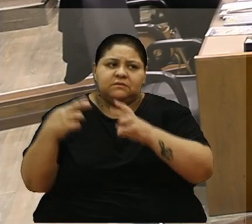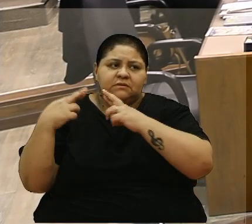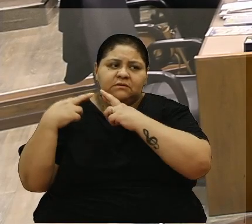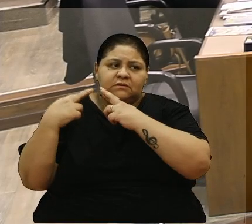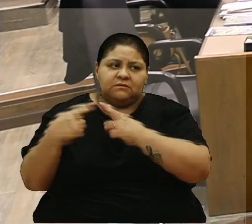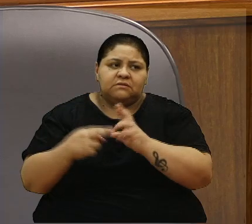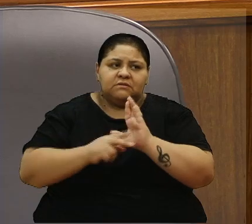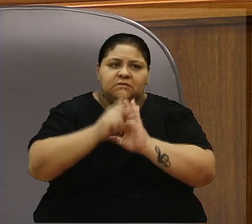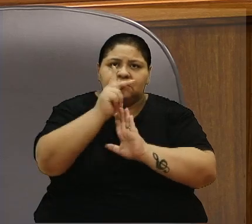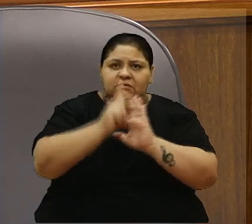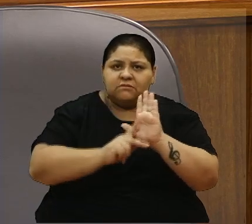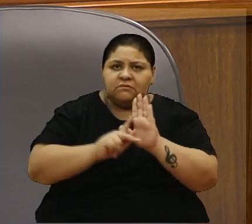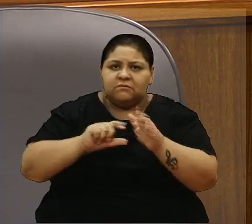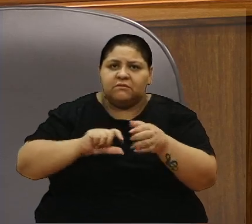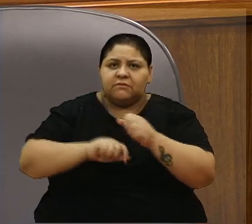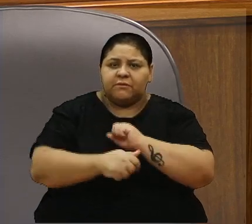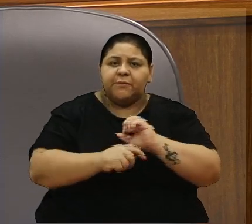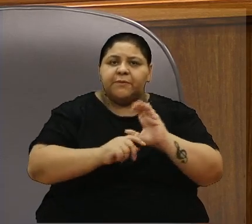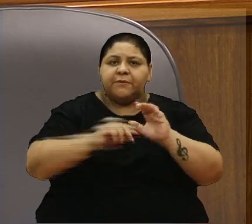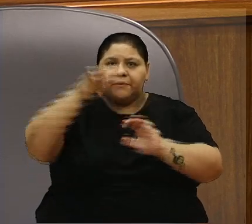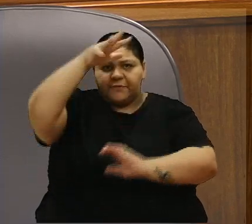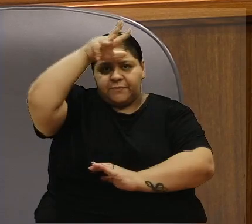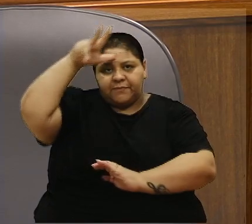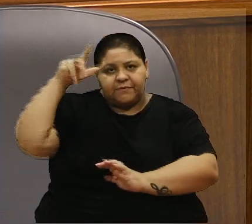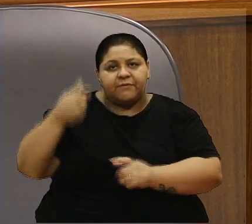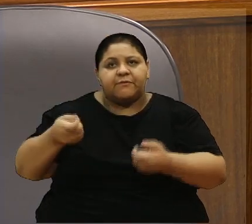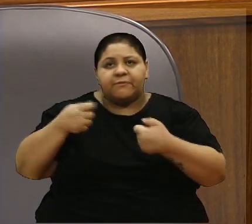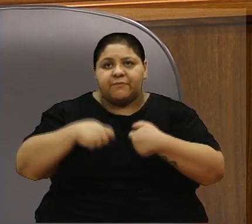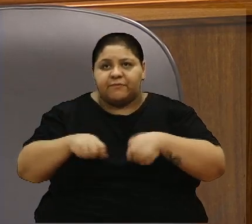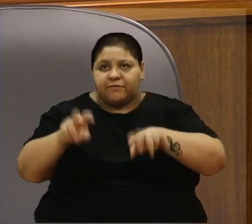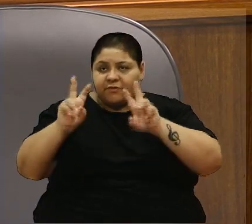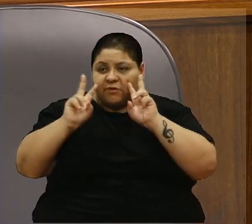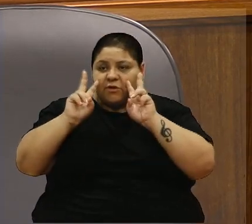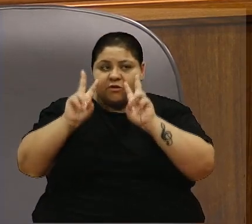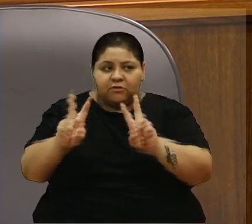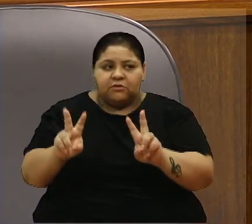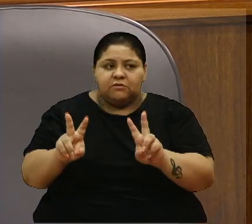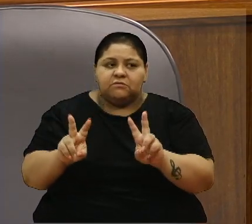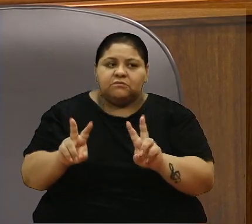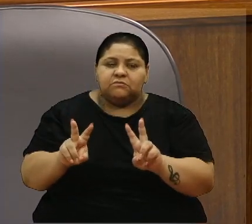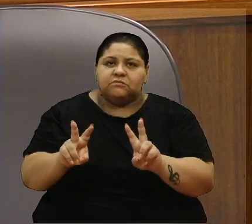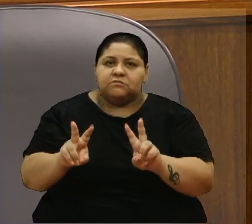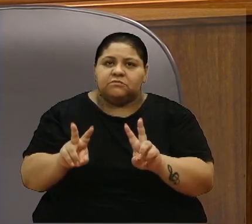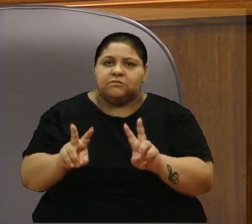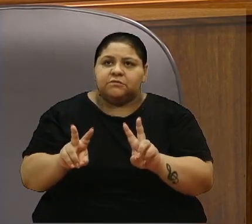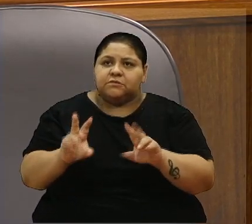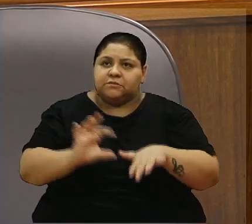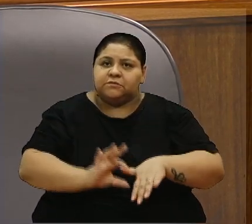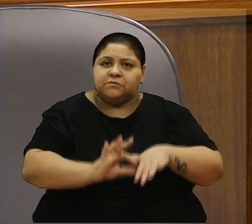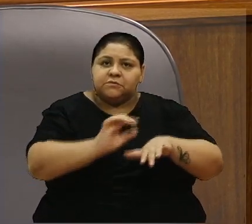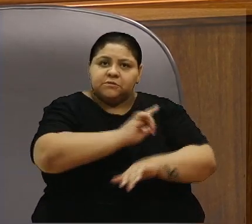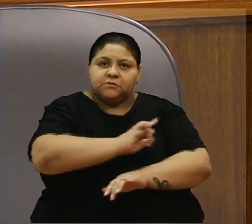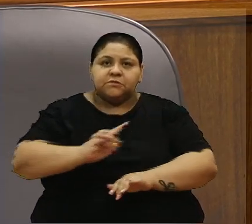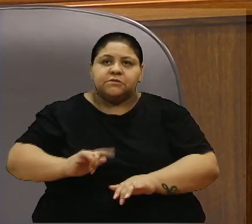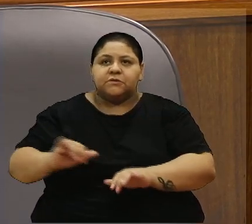os projetos e investimentos do município. Então, a gente precisa olhar, digo aqui para o nosso líder de governo, que está